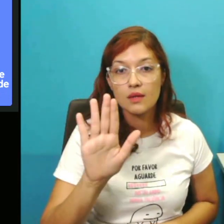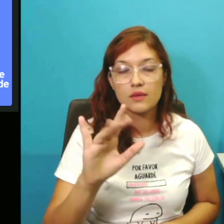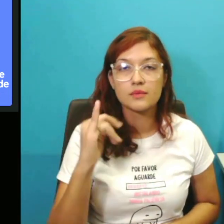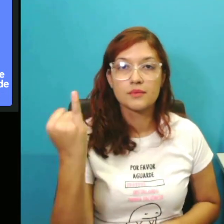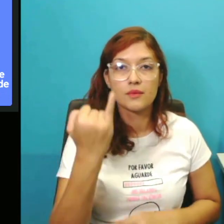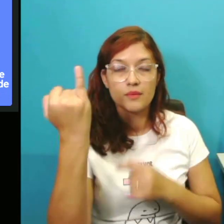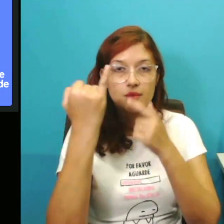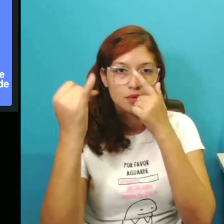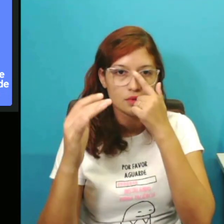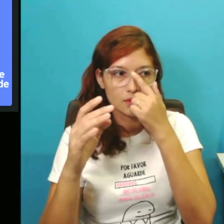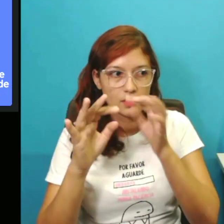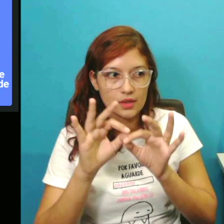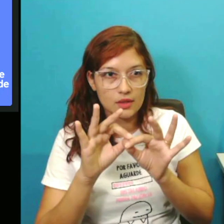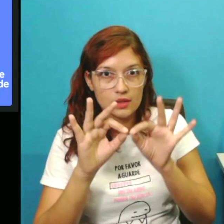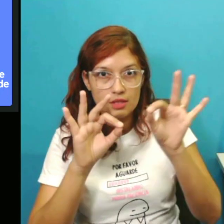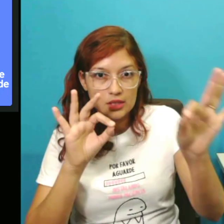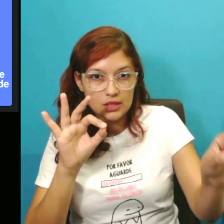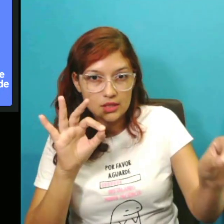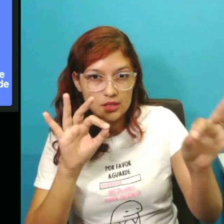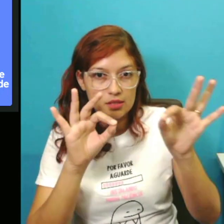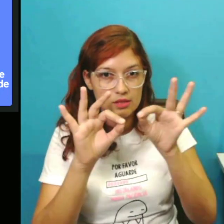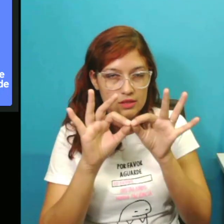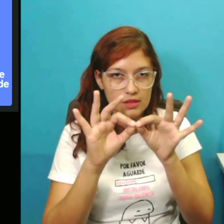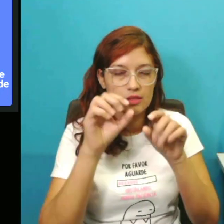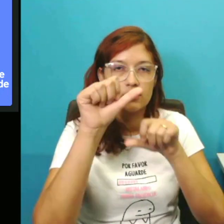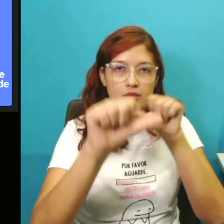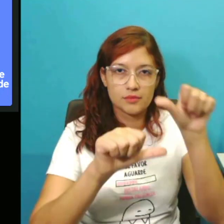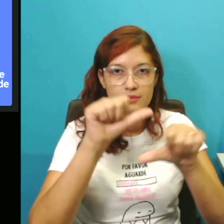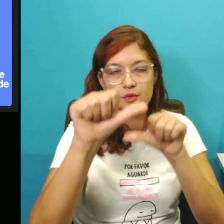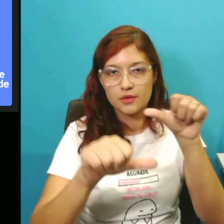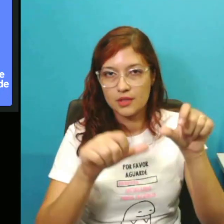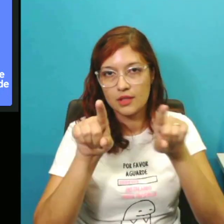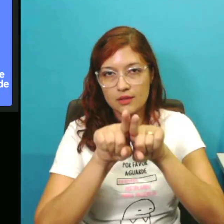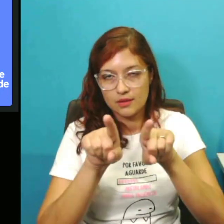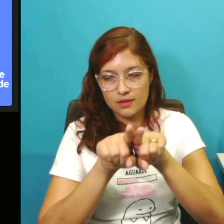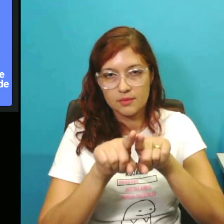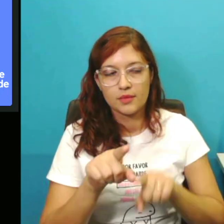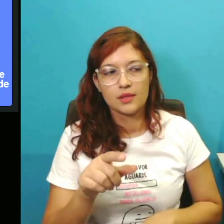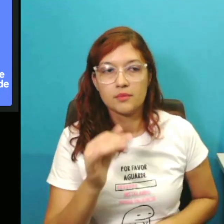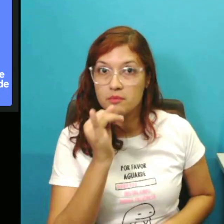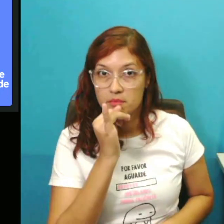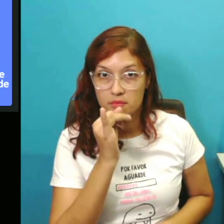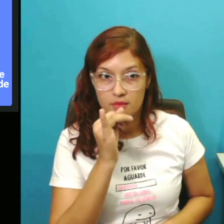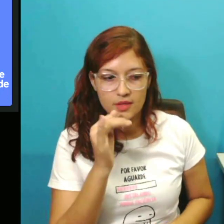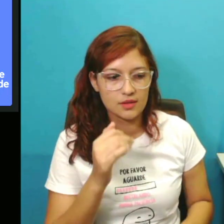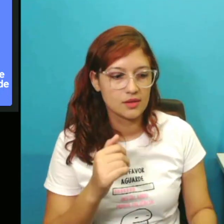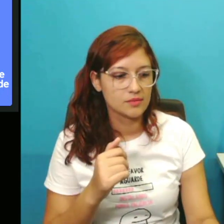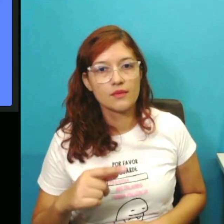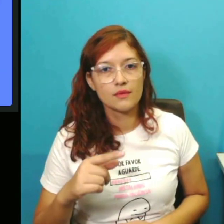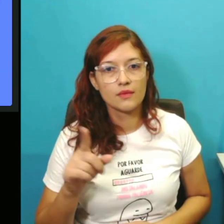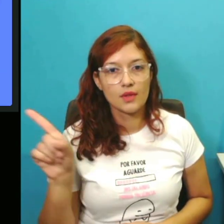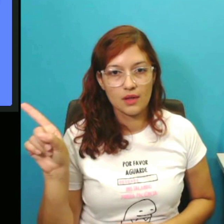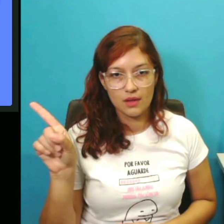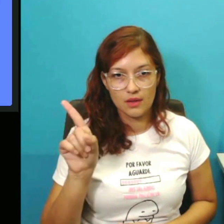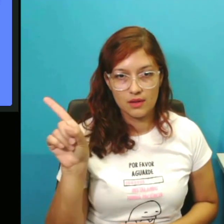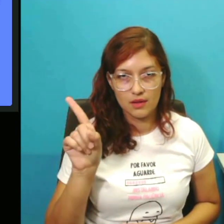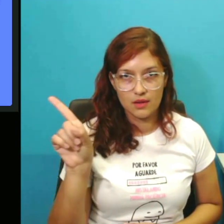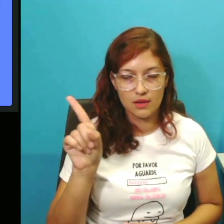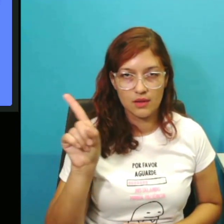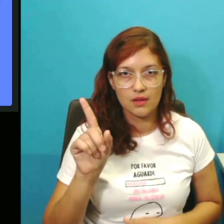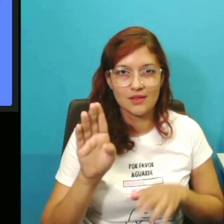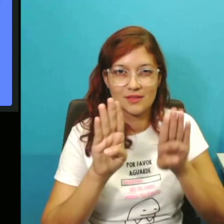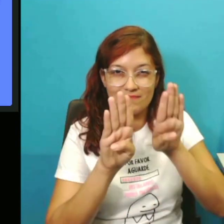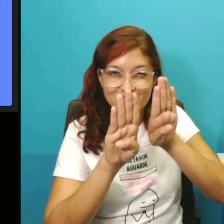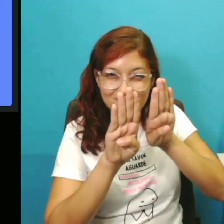É importante dar atenção às distâncias. Vai alterando a distância do laser. Por exemplo,